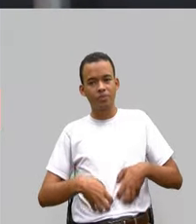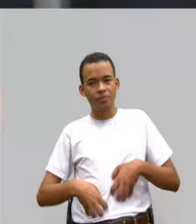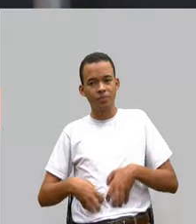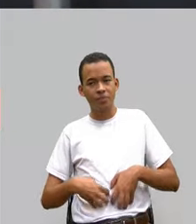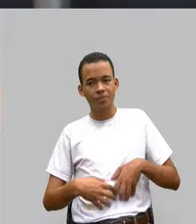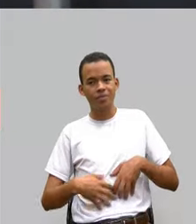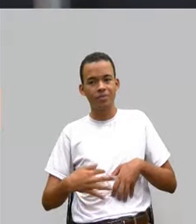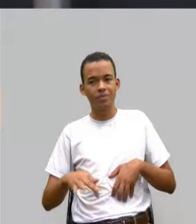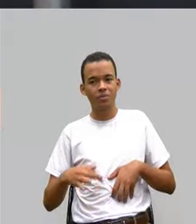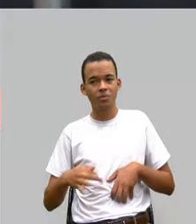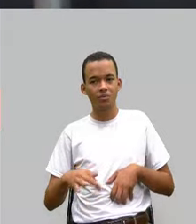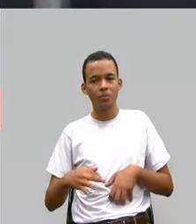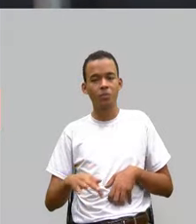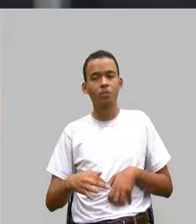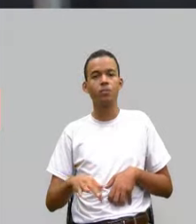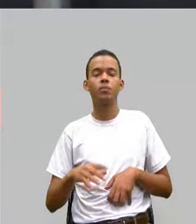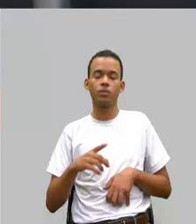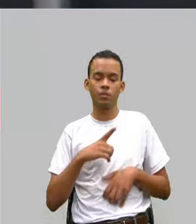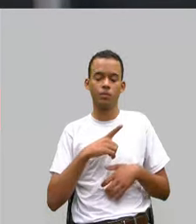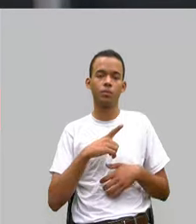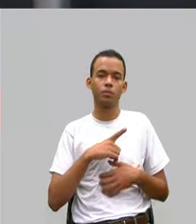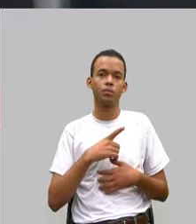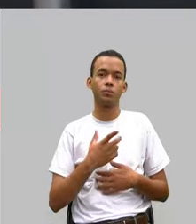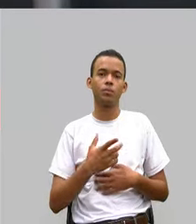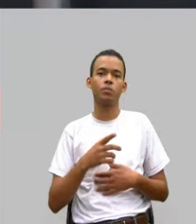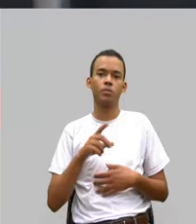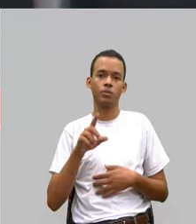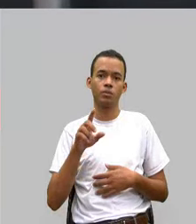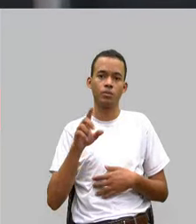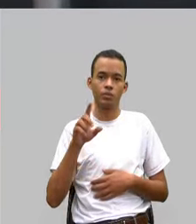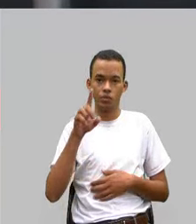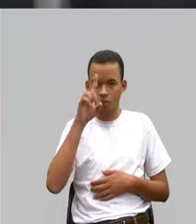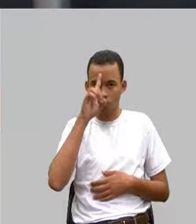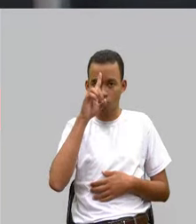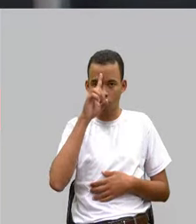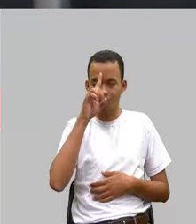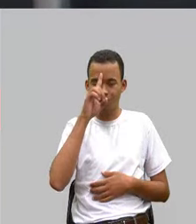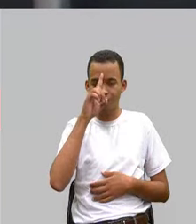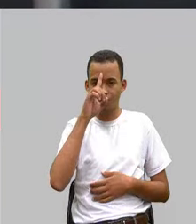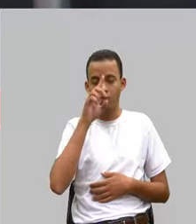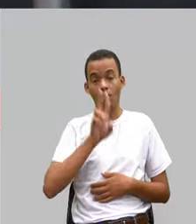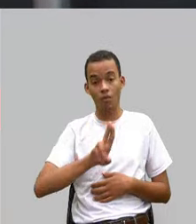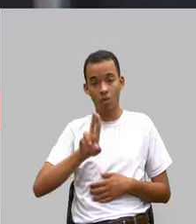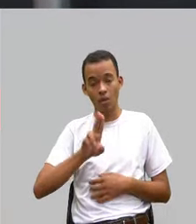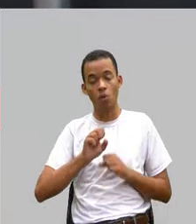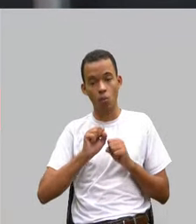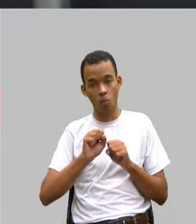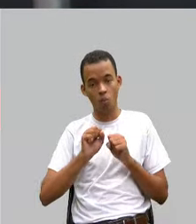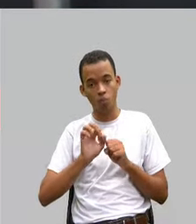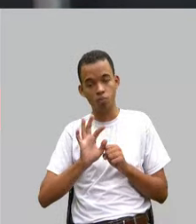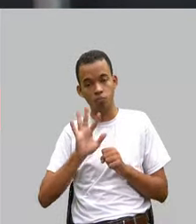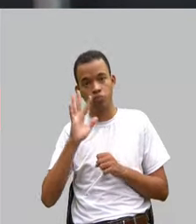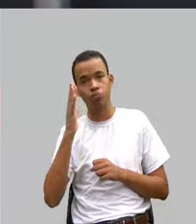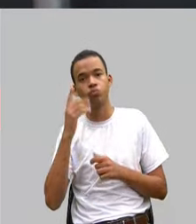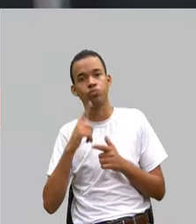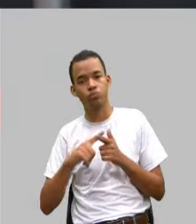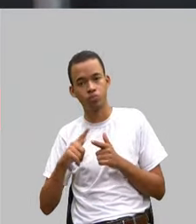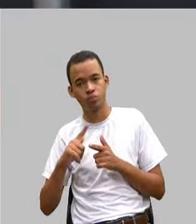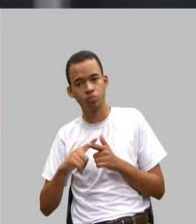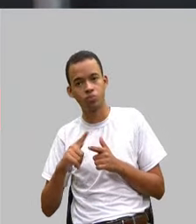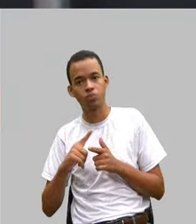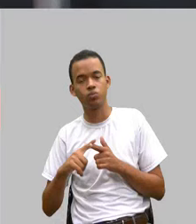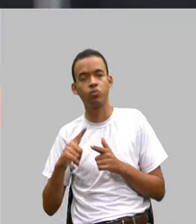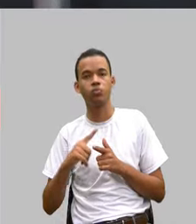merecem cuidadores de escrutínio e de fato esses efeitos são de menor monta que o propalado e propalado e